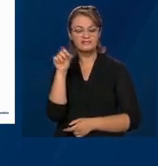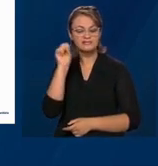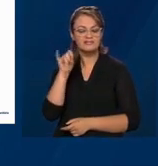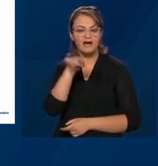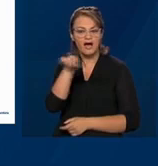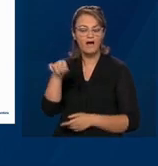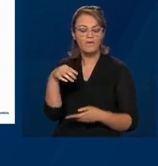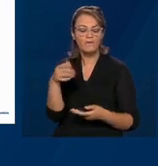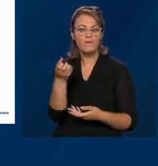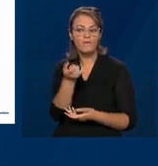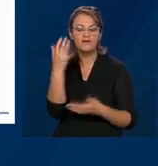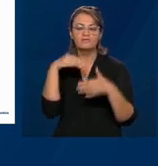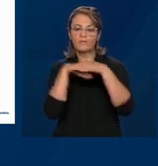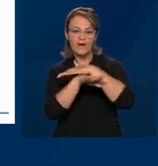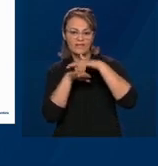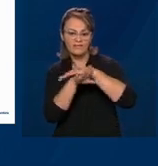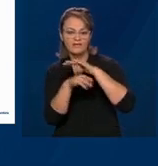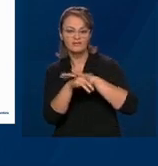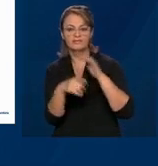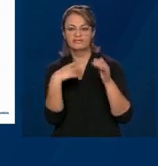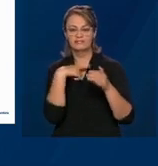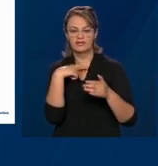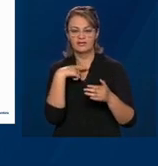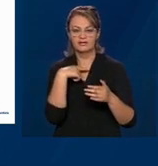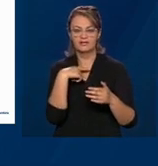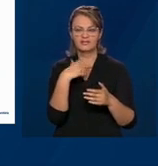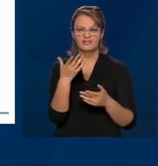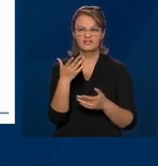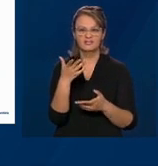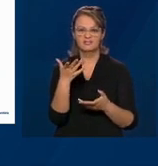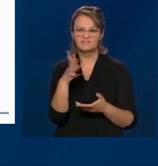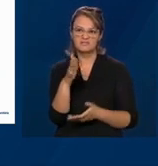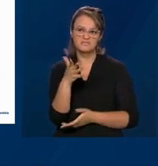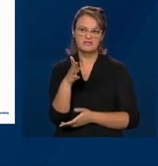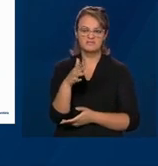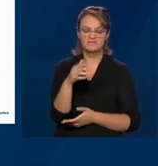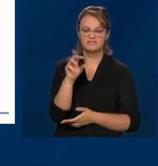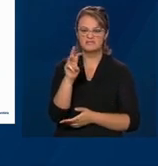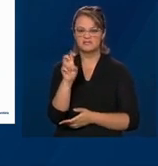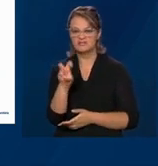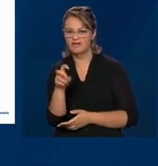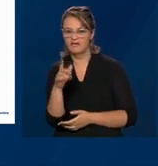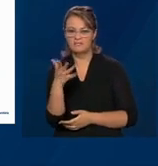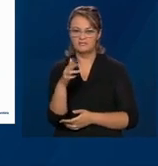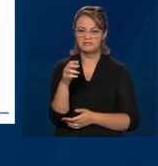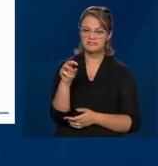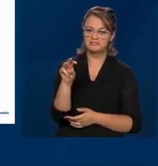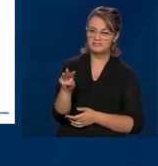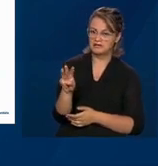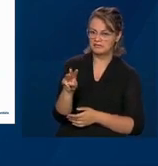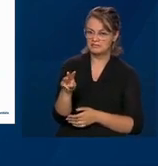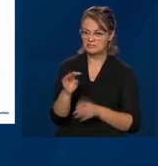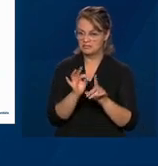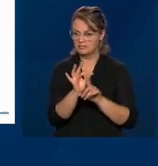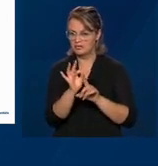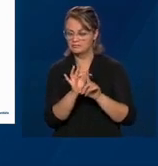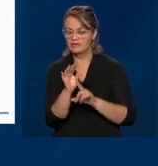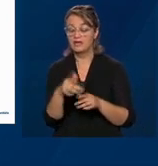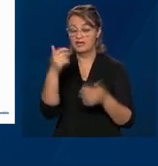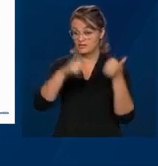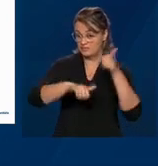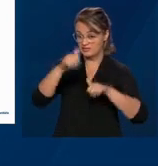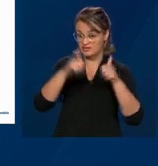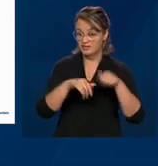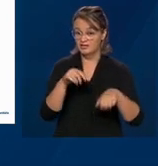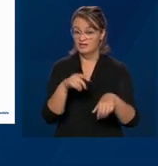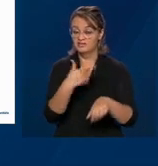quantidade que está armazenada nas condições de 5, mais ou menos 3, em que eles estão avaliando a integridade